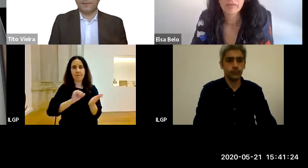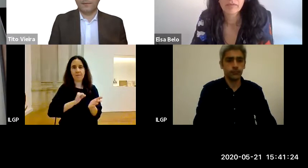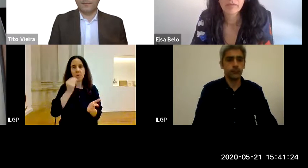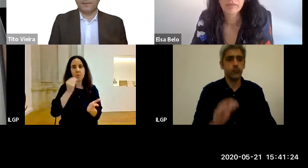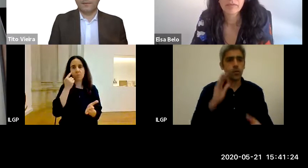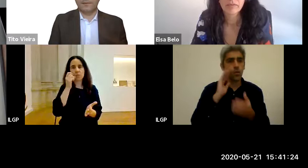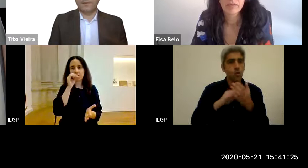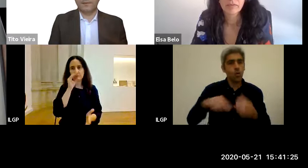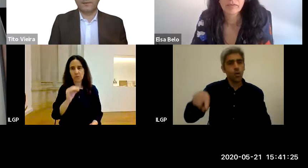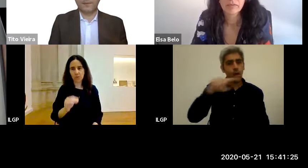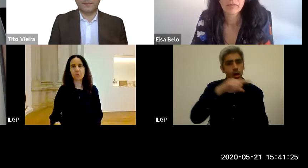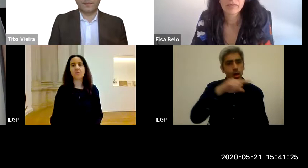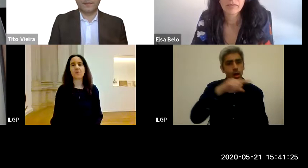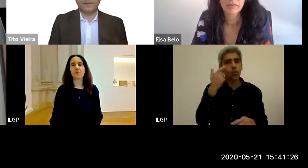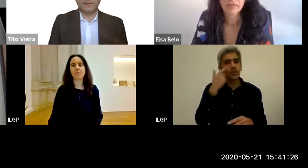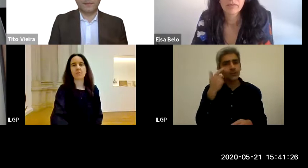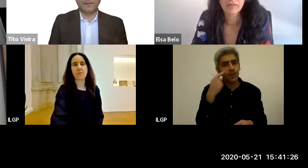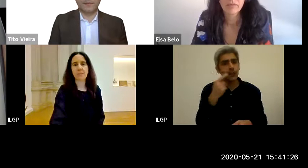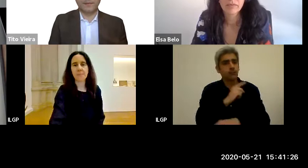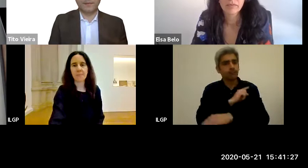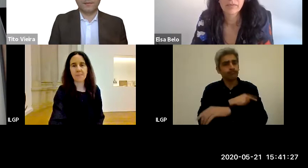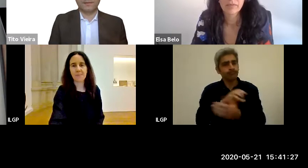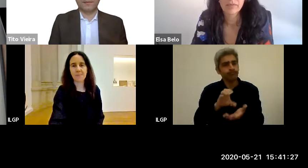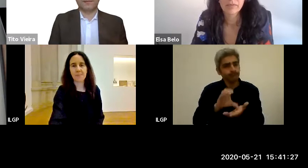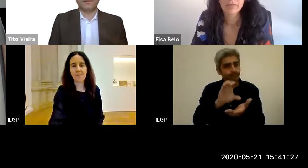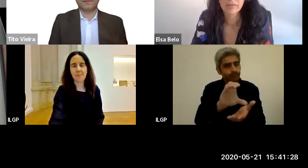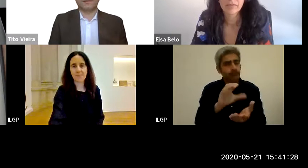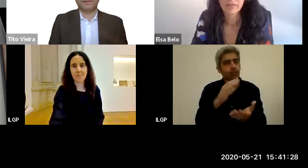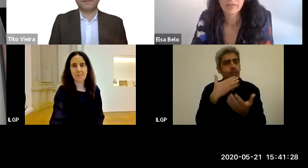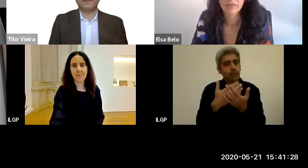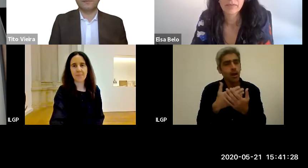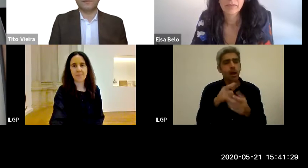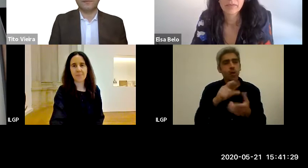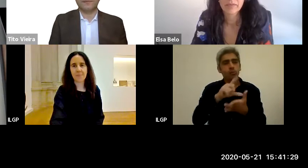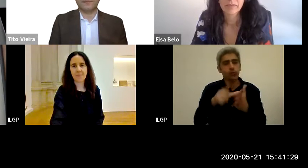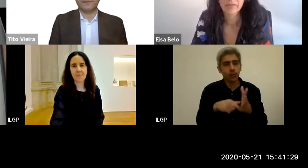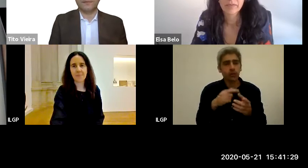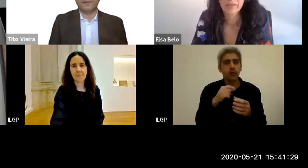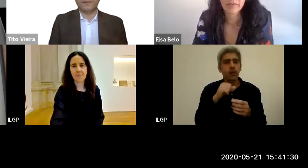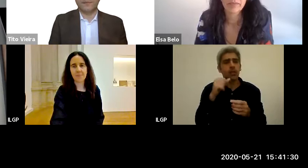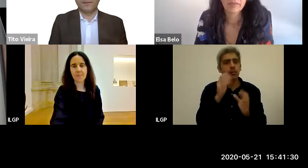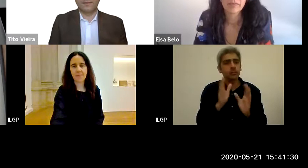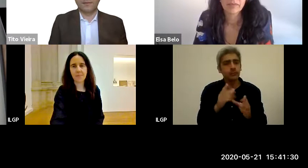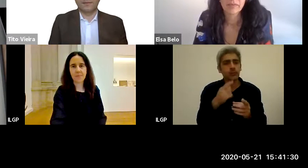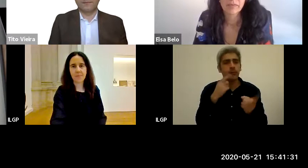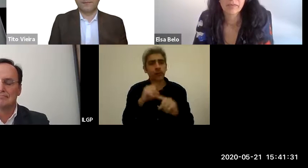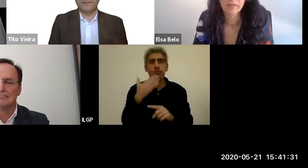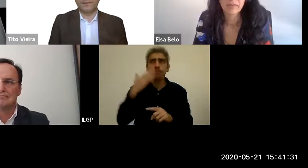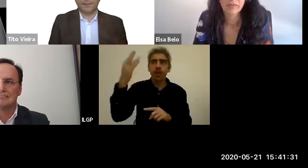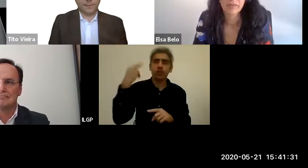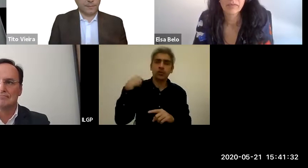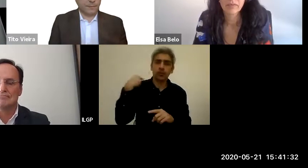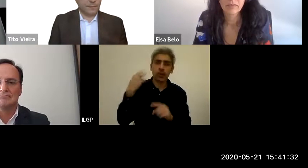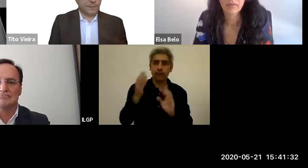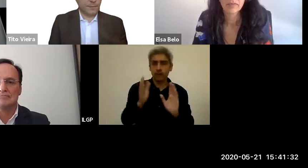e o empowerment para decidir as coisas do projeto sem terem que estar constantemente a recorrer à hierarquia. A